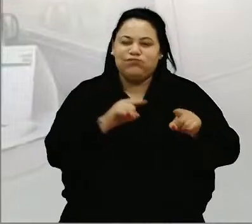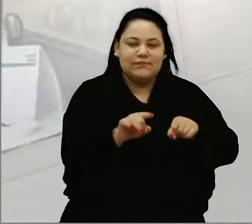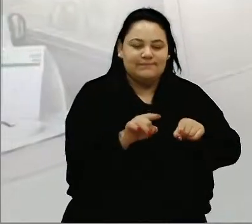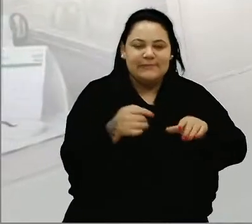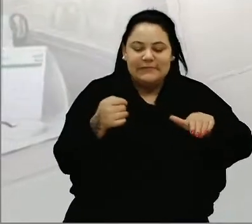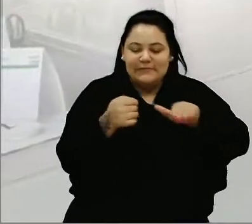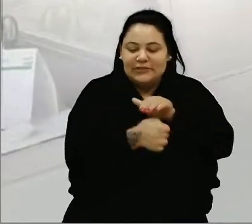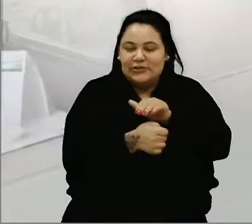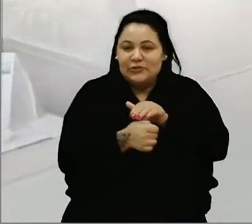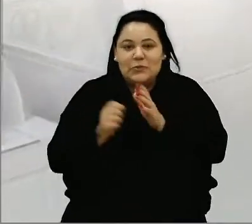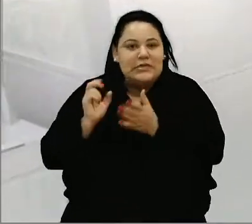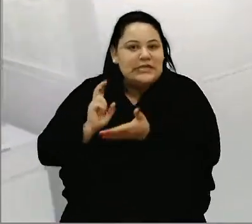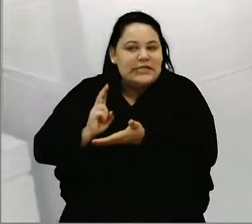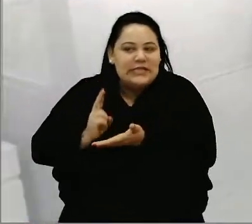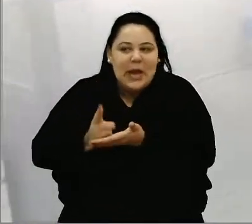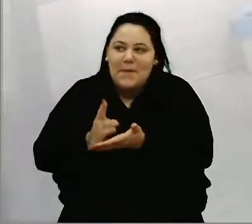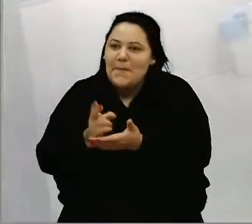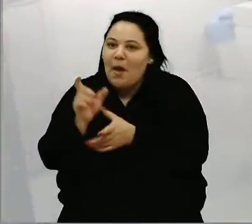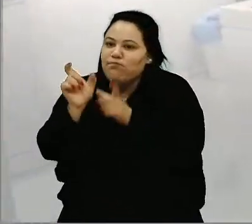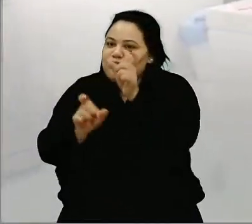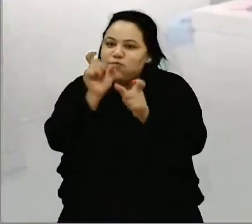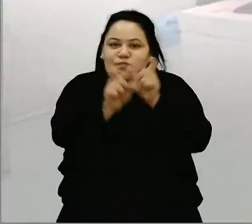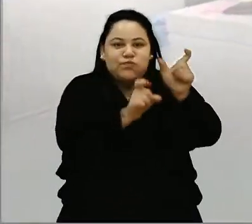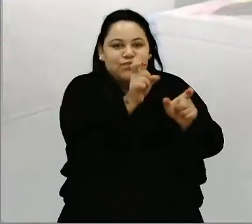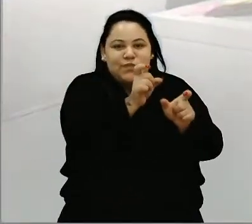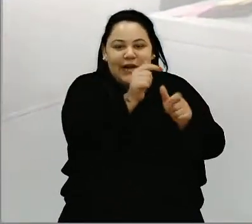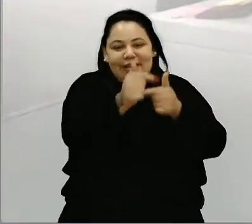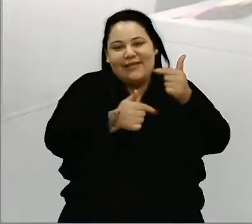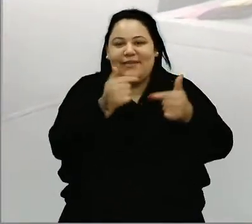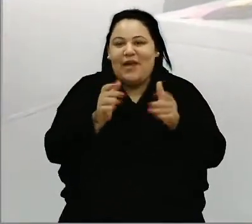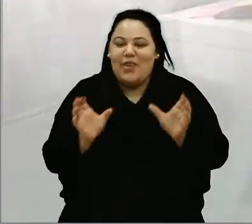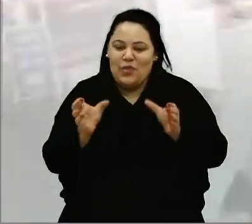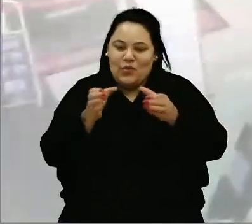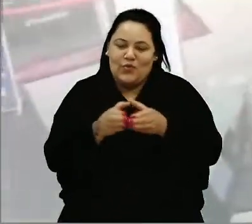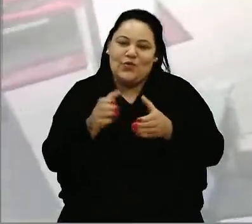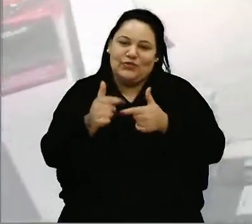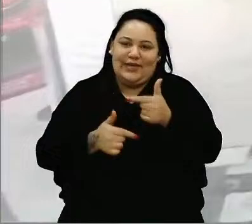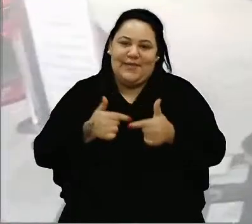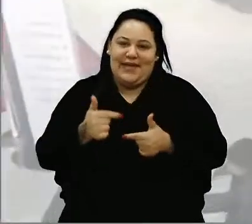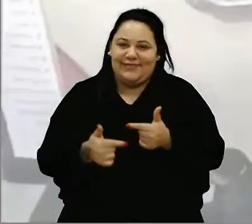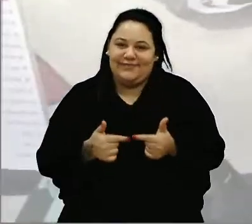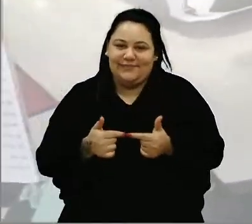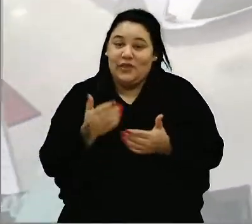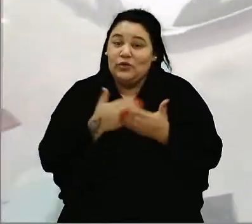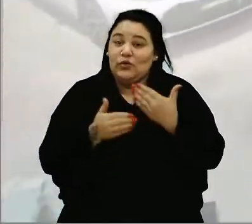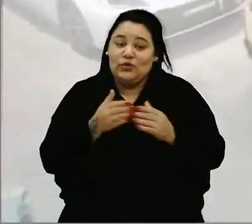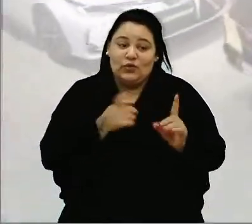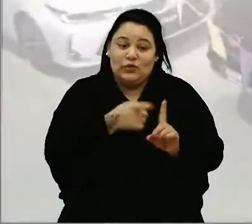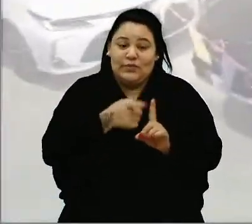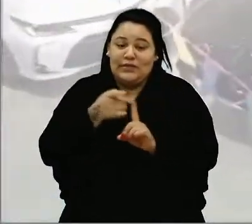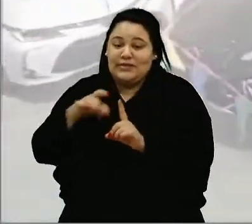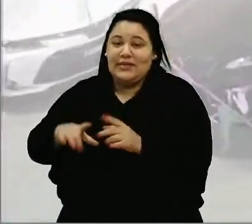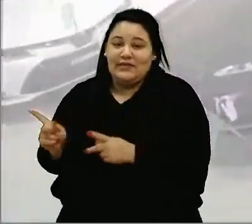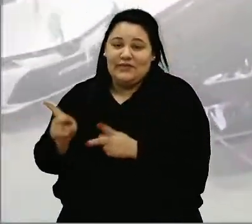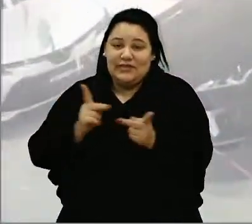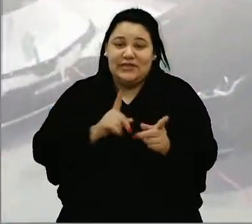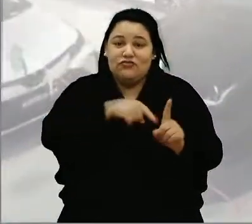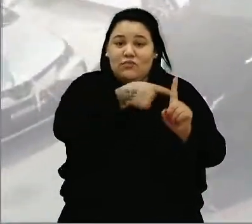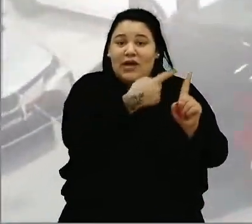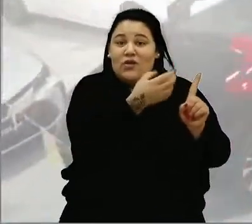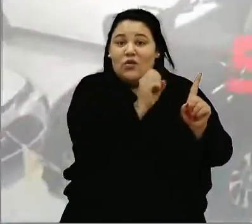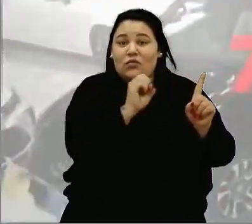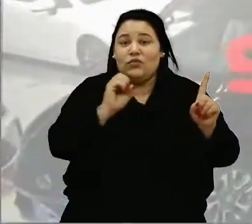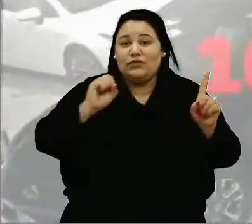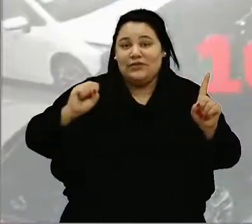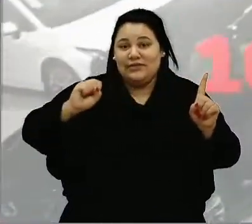investindo constantemente nas pessoas que compõem a equipe de trabalho. Mensalmente, recebe a visita de mais de 800 clientes